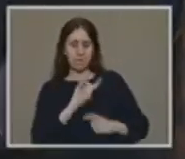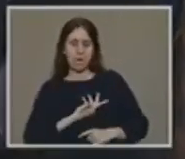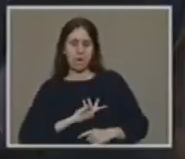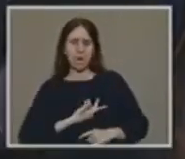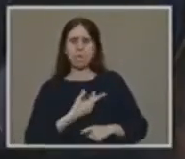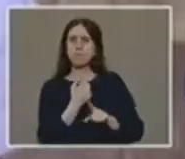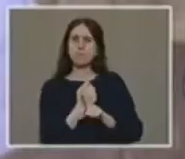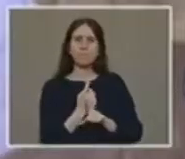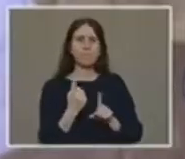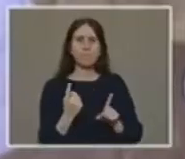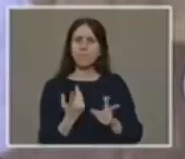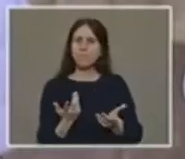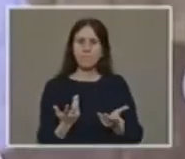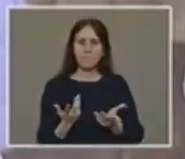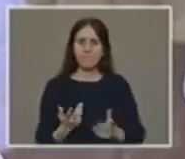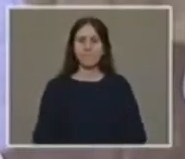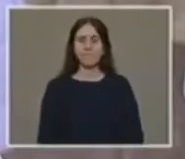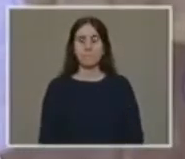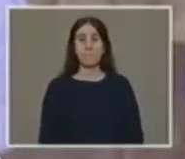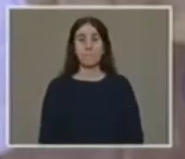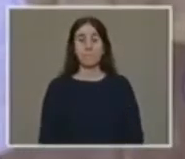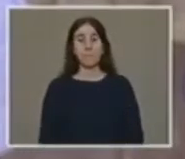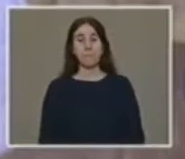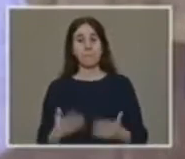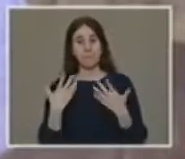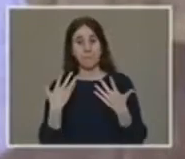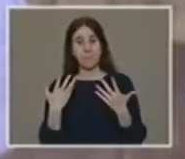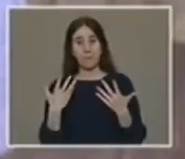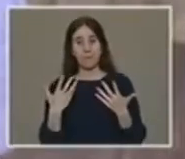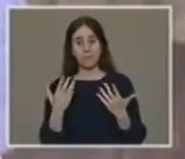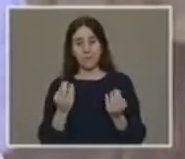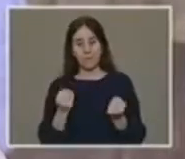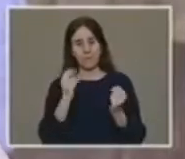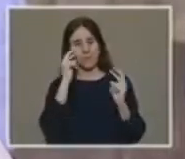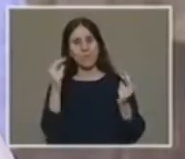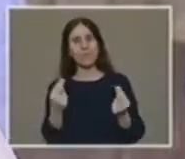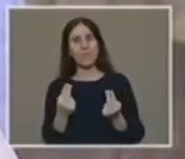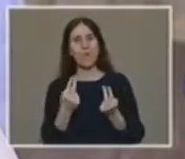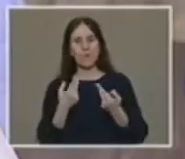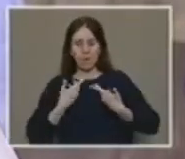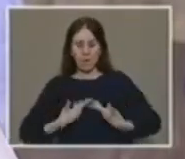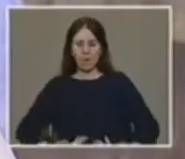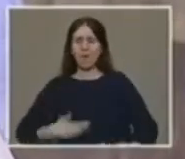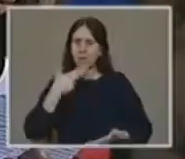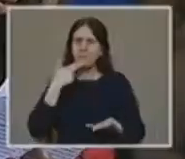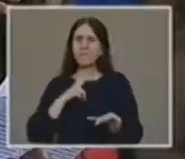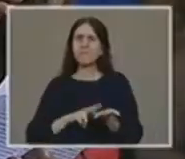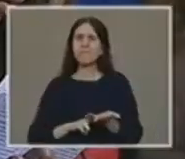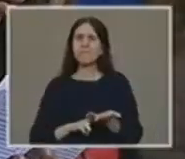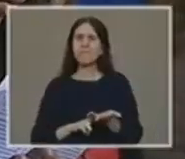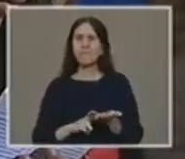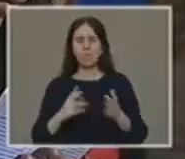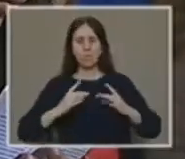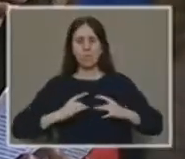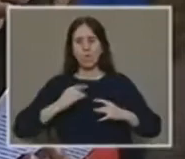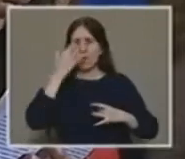vossos corações? Vede as minhas mãos e os meus pés, sou eu mesmo.